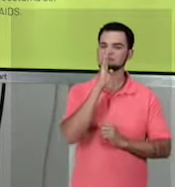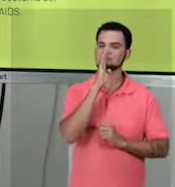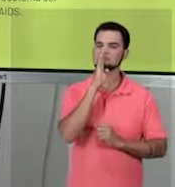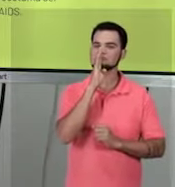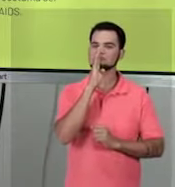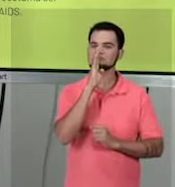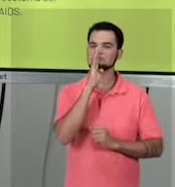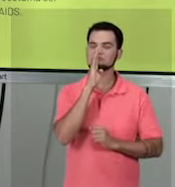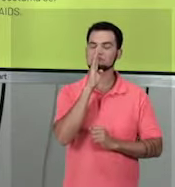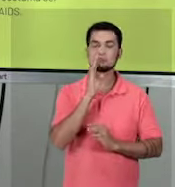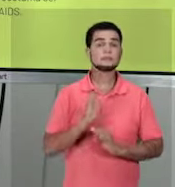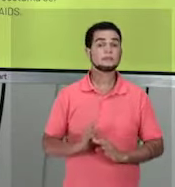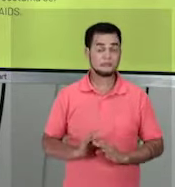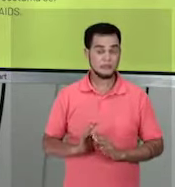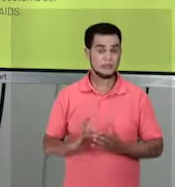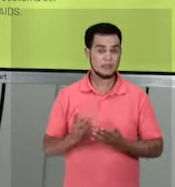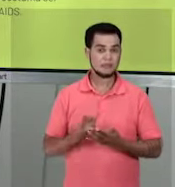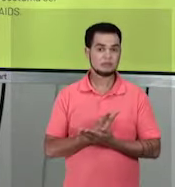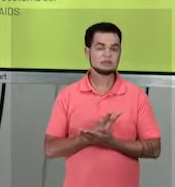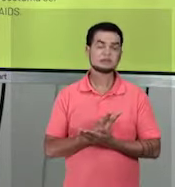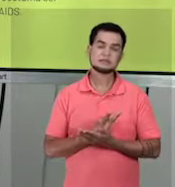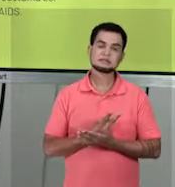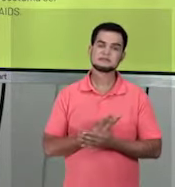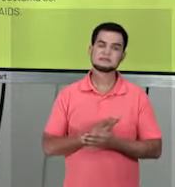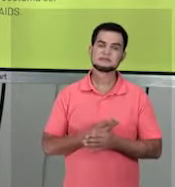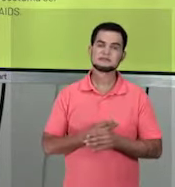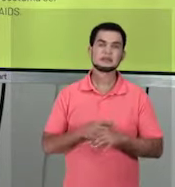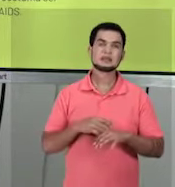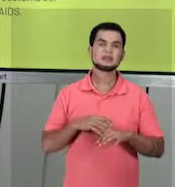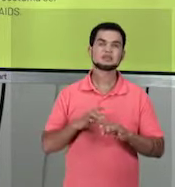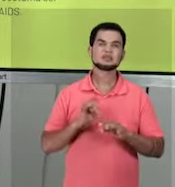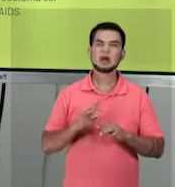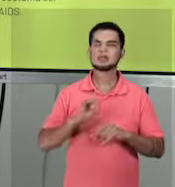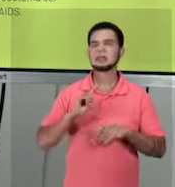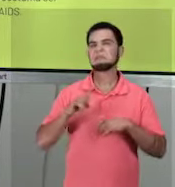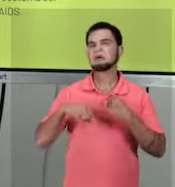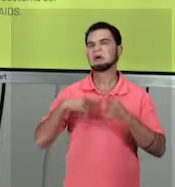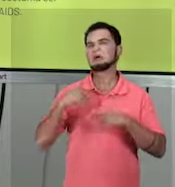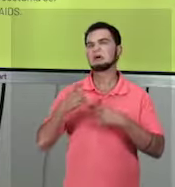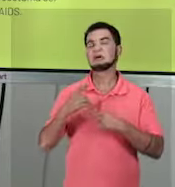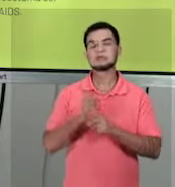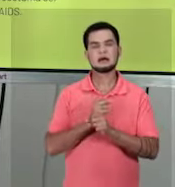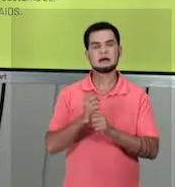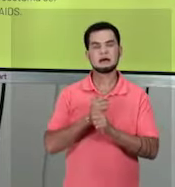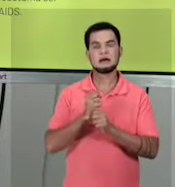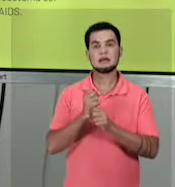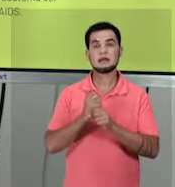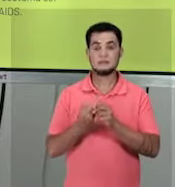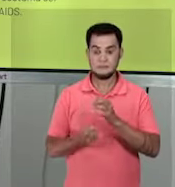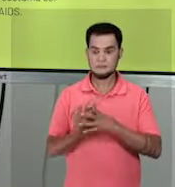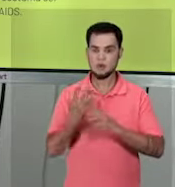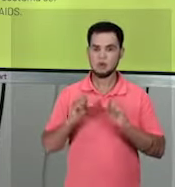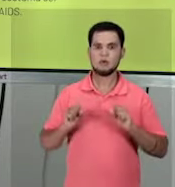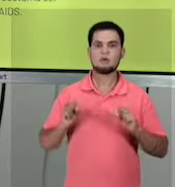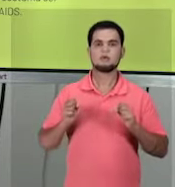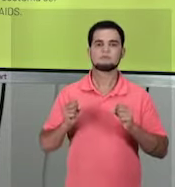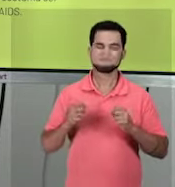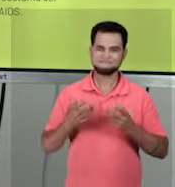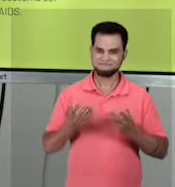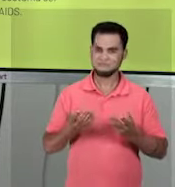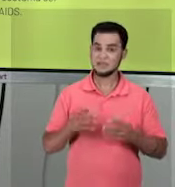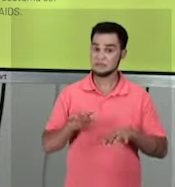vezes causar, né, sendo ativo depois de 10 anos. Muitas vezes a pessoa não vai saber que tem o vírus, né? E